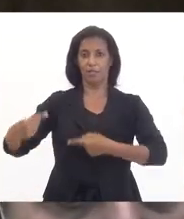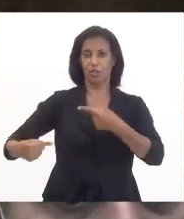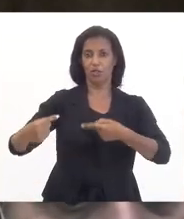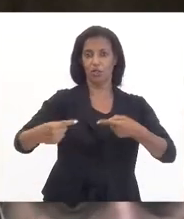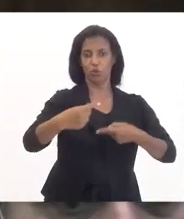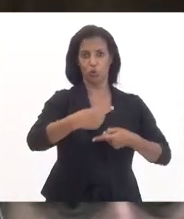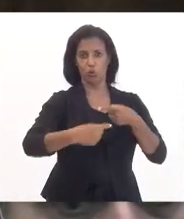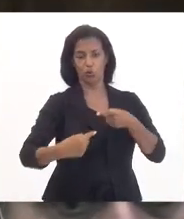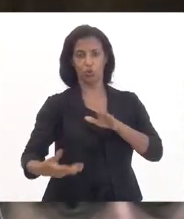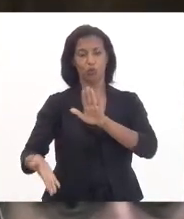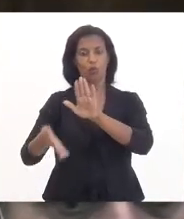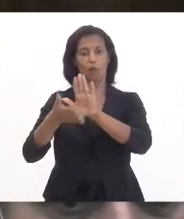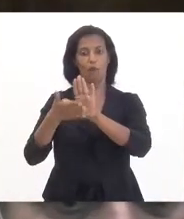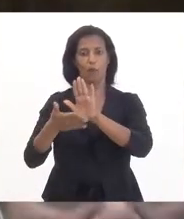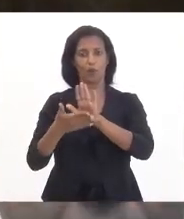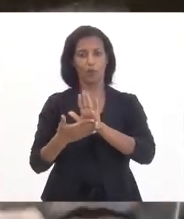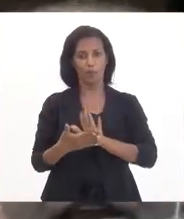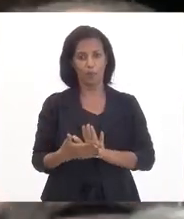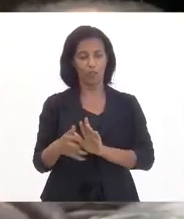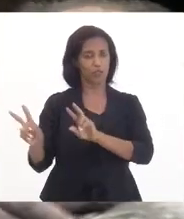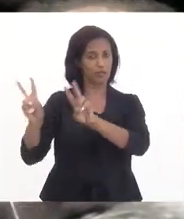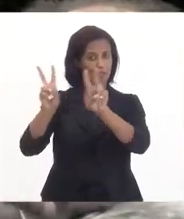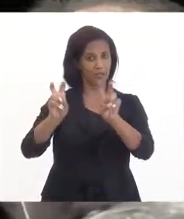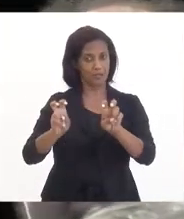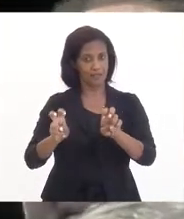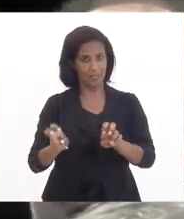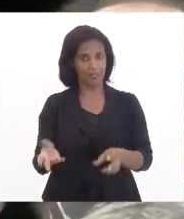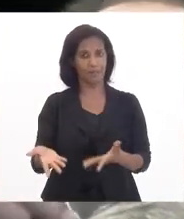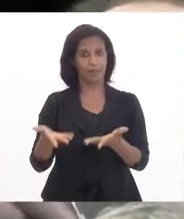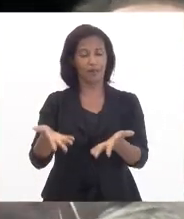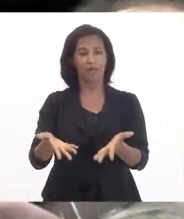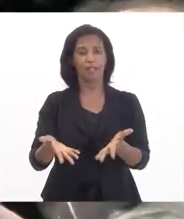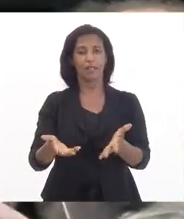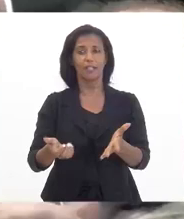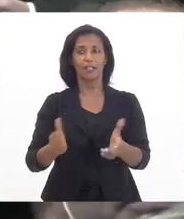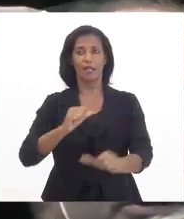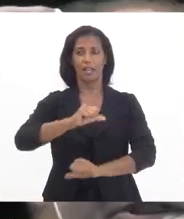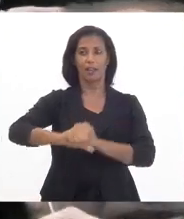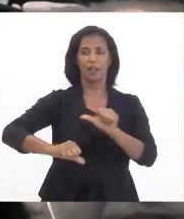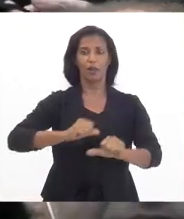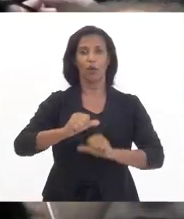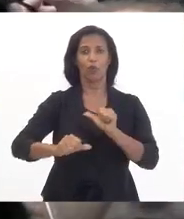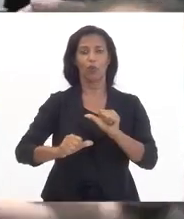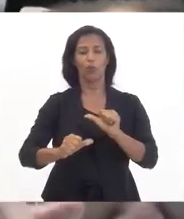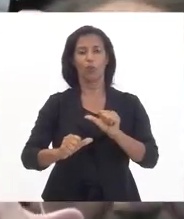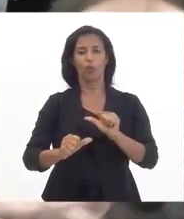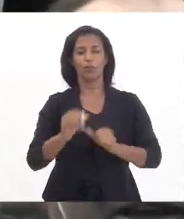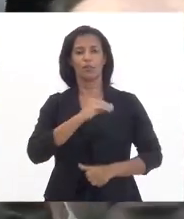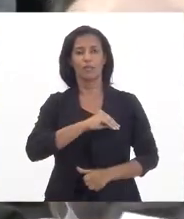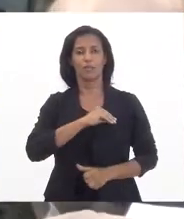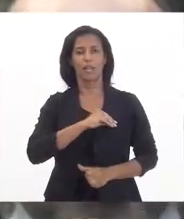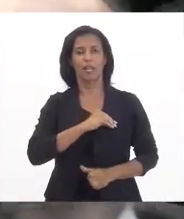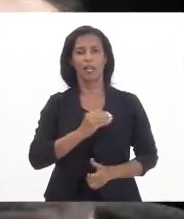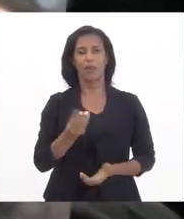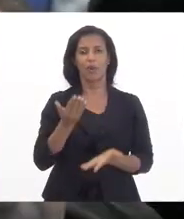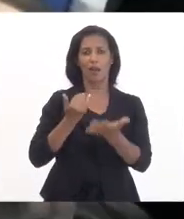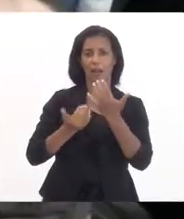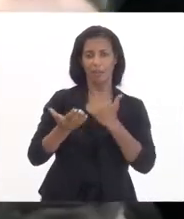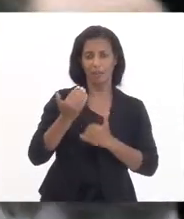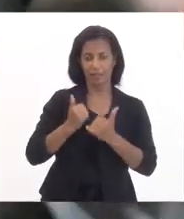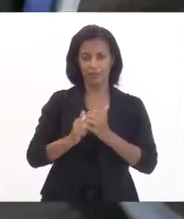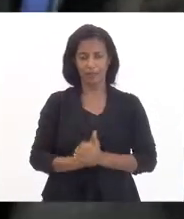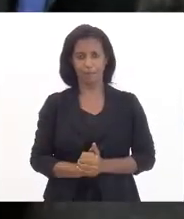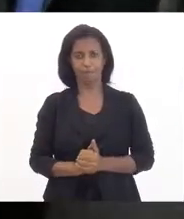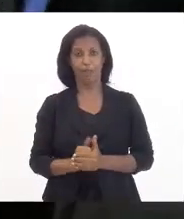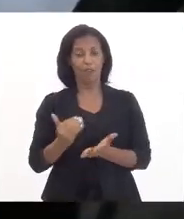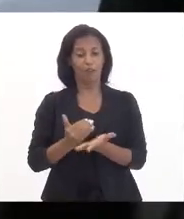uma proposta a respeito deste tema, que é o reajuste dos auxílios de alimentação. Então, começará uma mesa